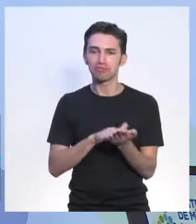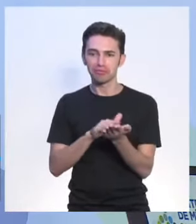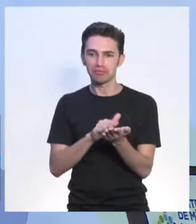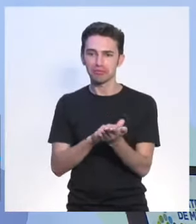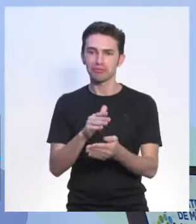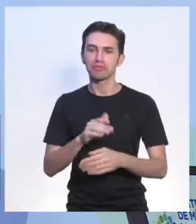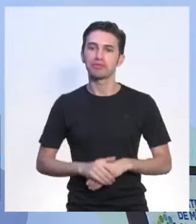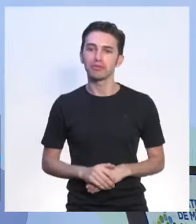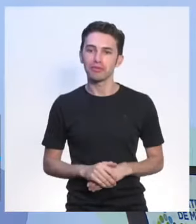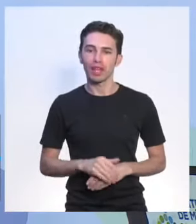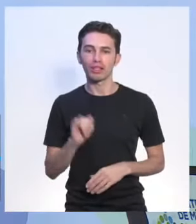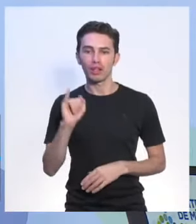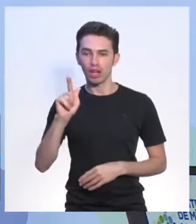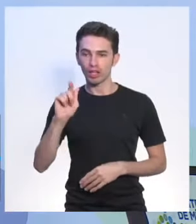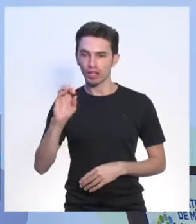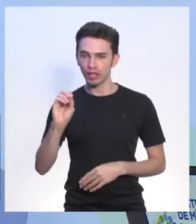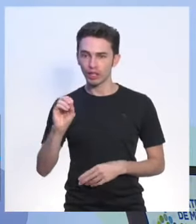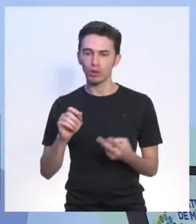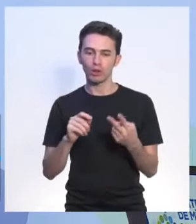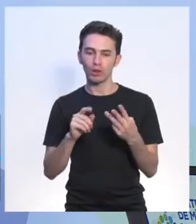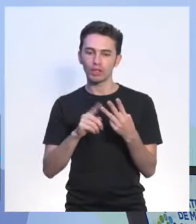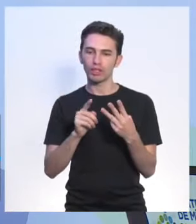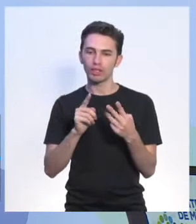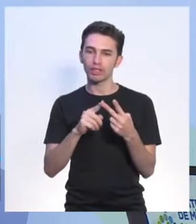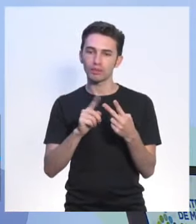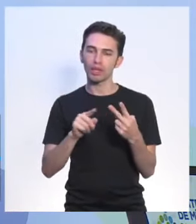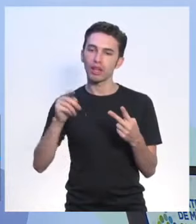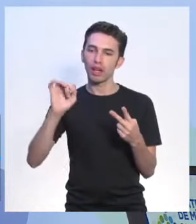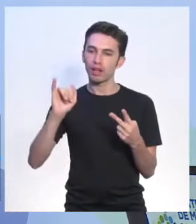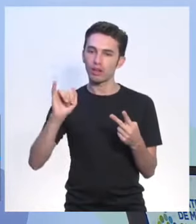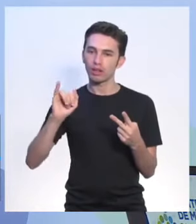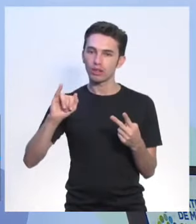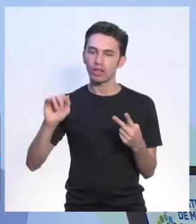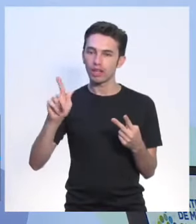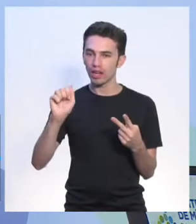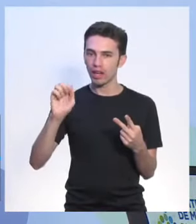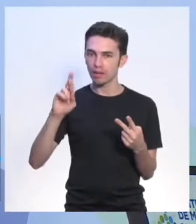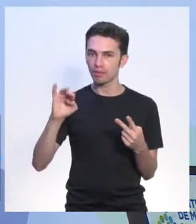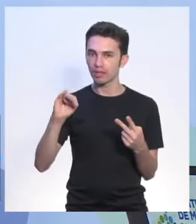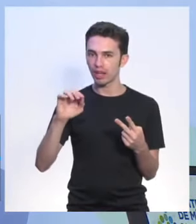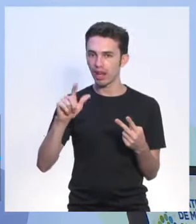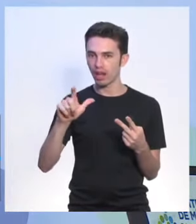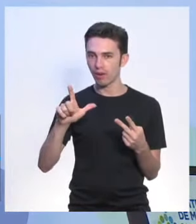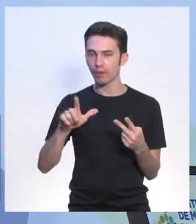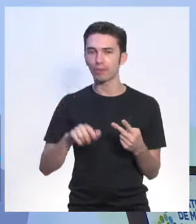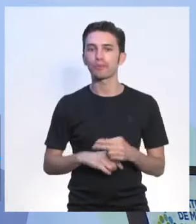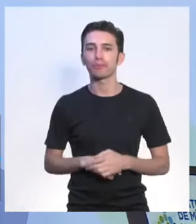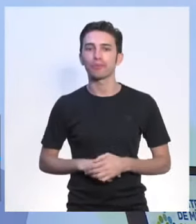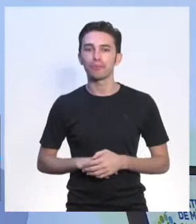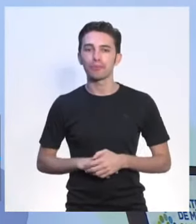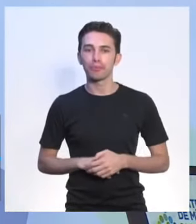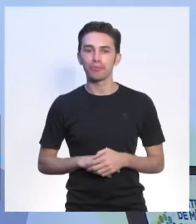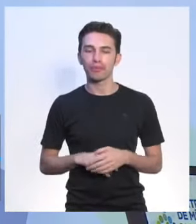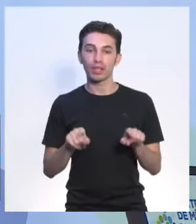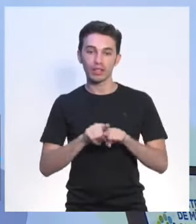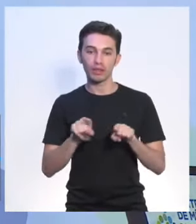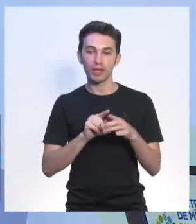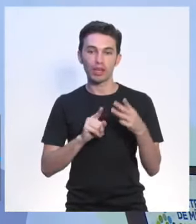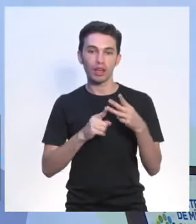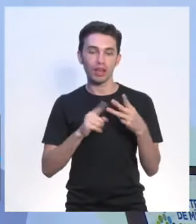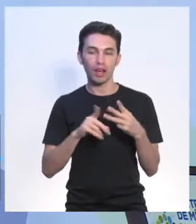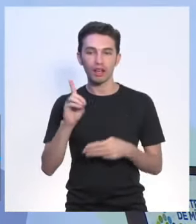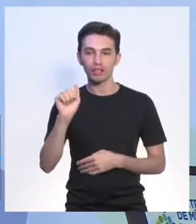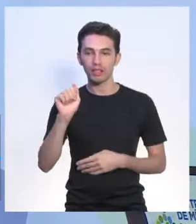ao Igor Carlos e o Gabriel dos Santos, provavelmente, que mandou isso aqui para a gente. Okay? A Daniele,